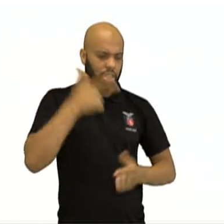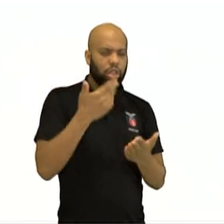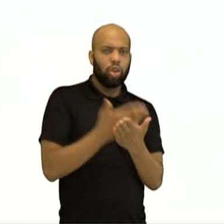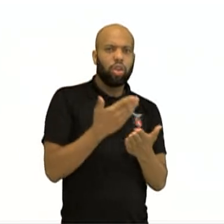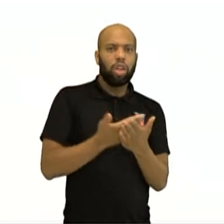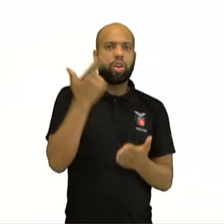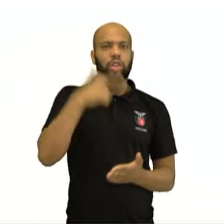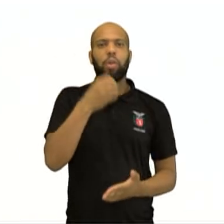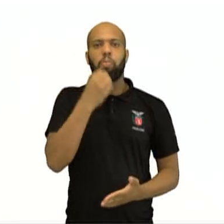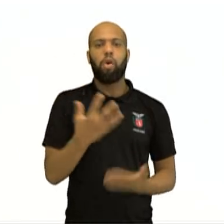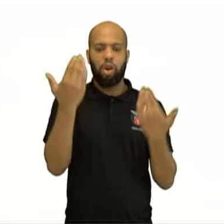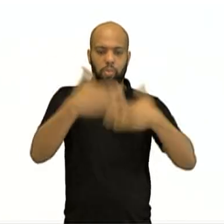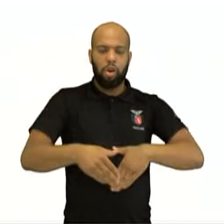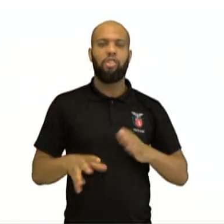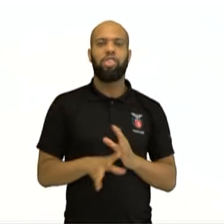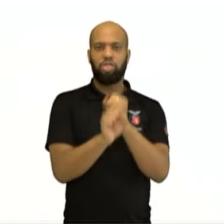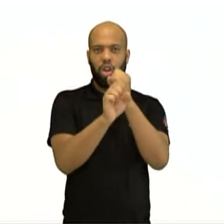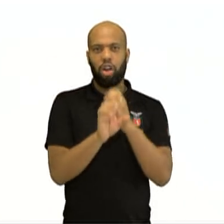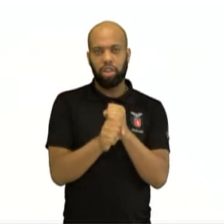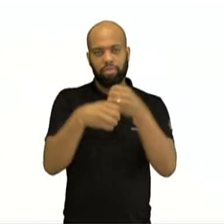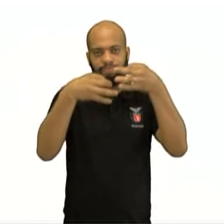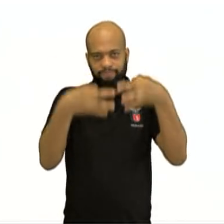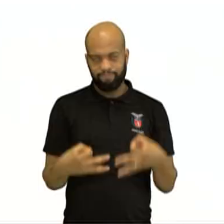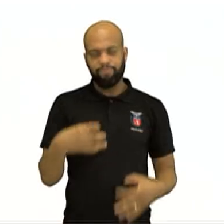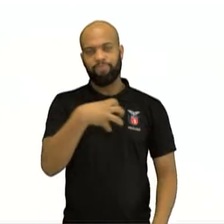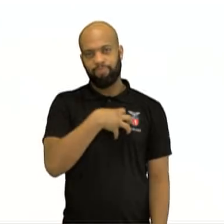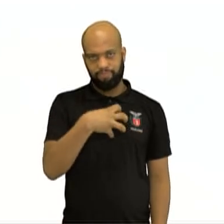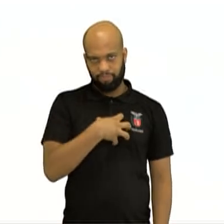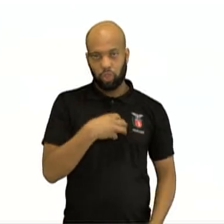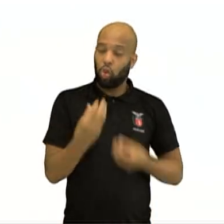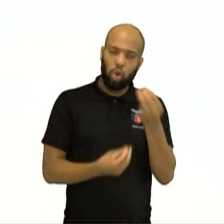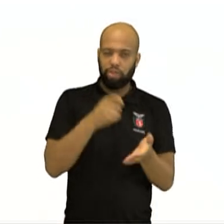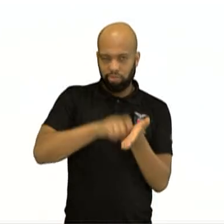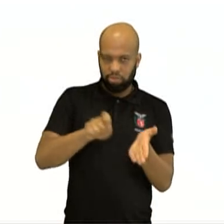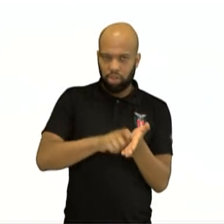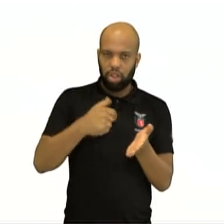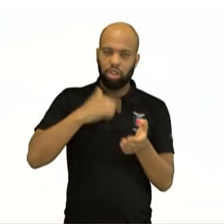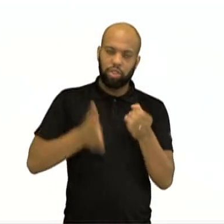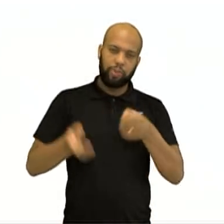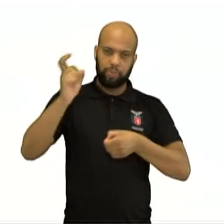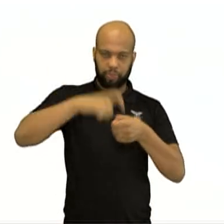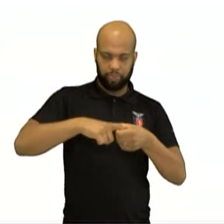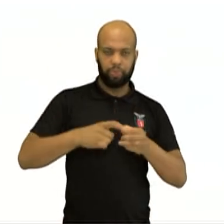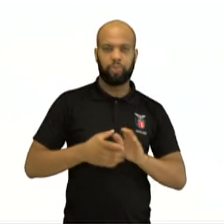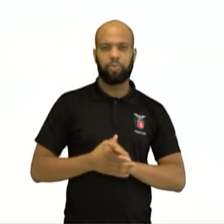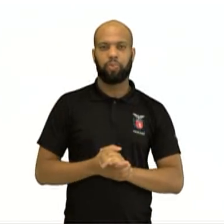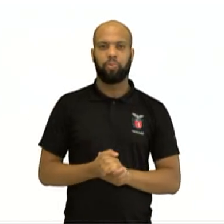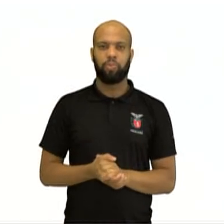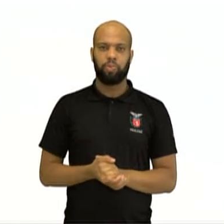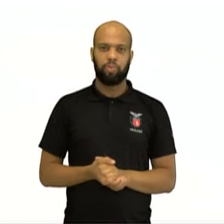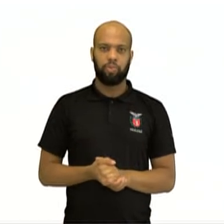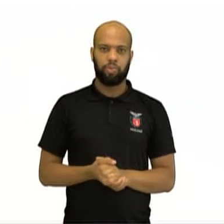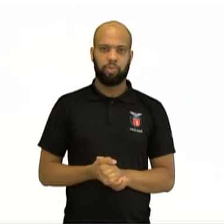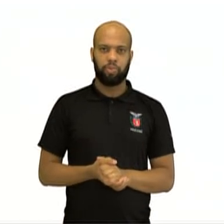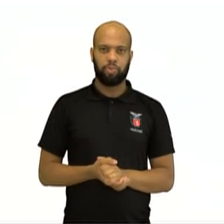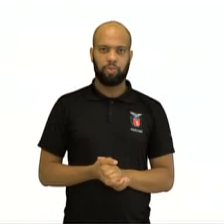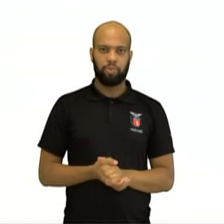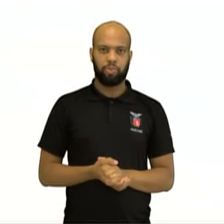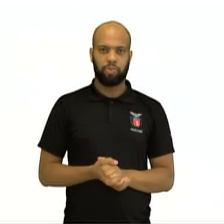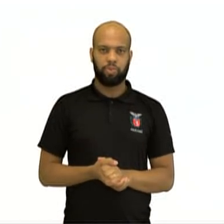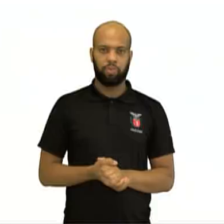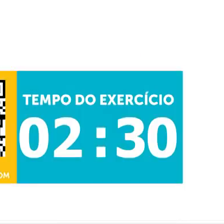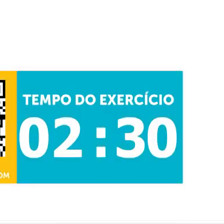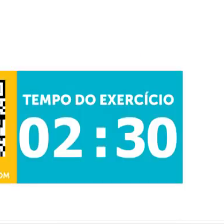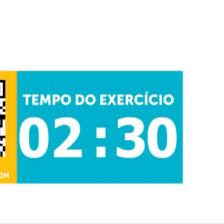organizar para realizar da forma mais adequada possível essa prova. Daqui a pouquinho, a gente volta para comentar melhor essa